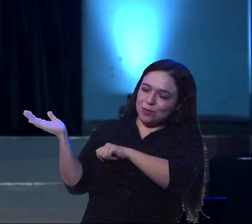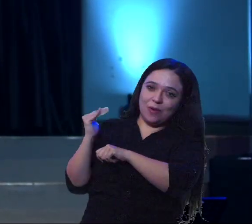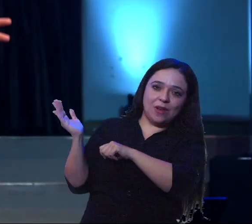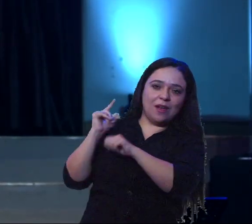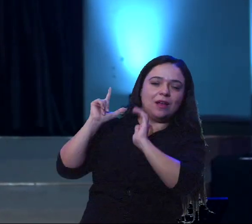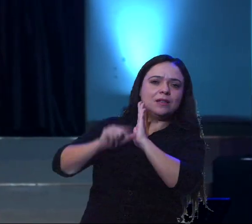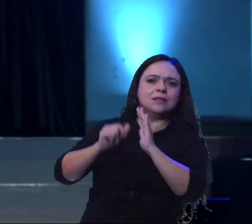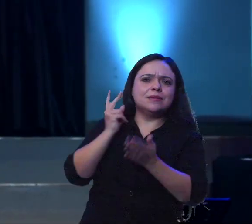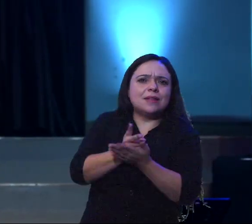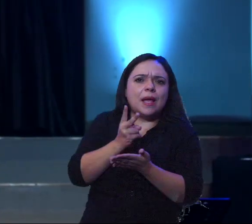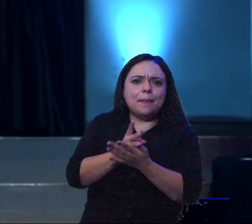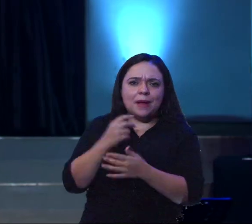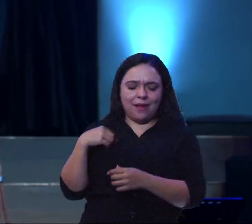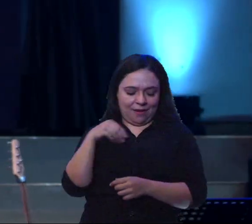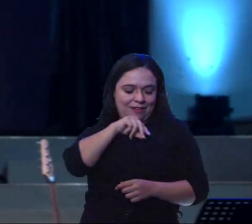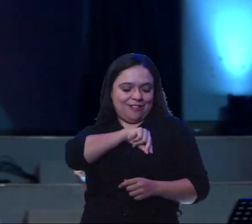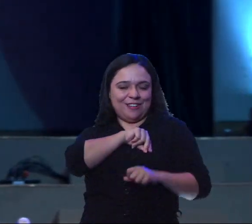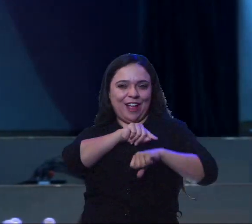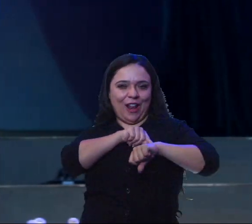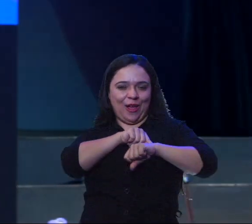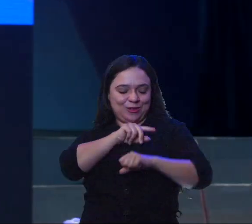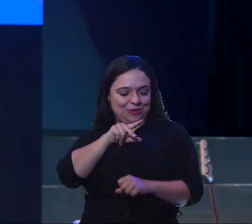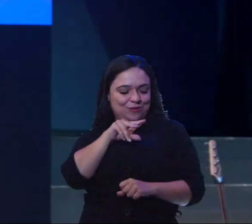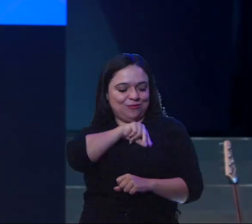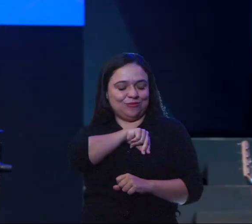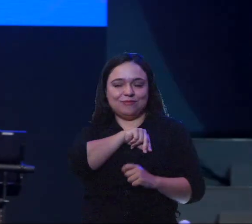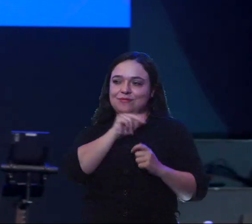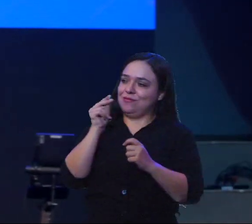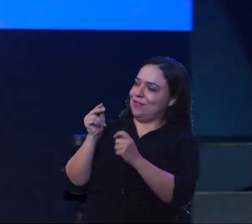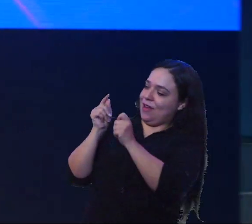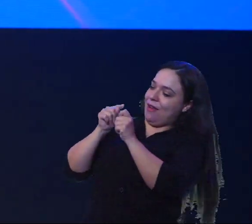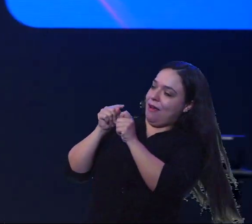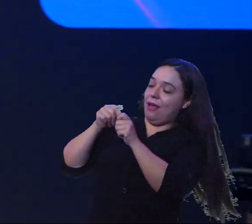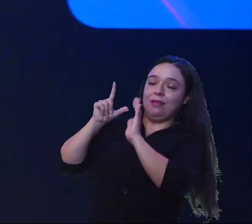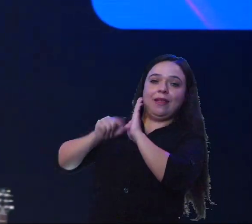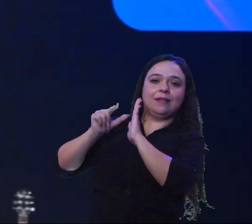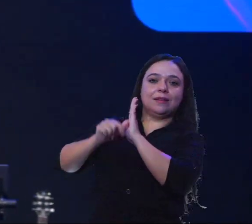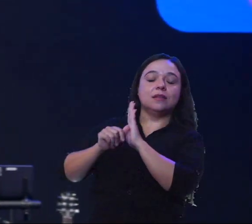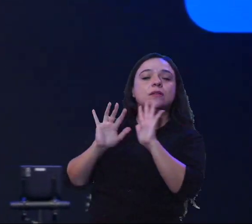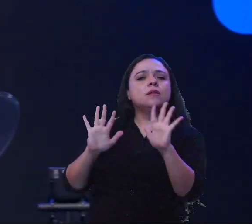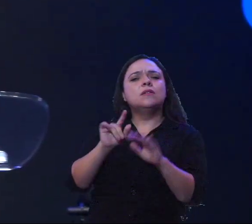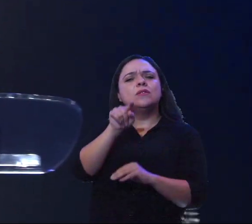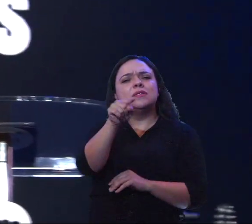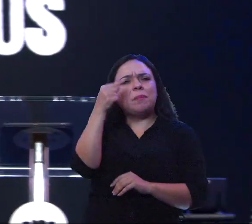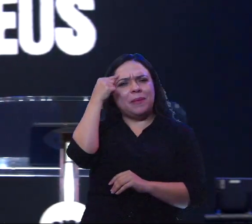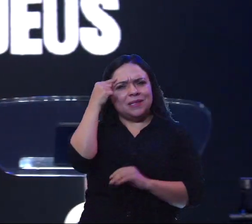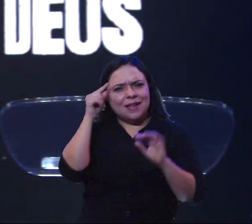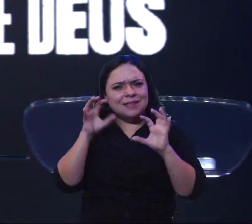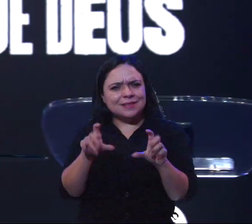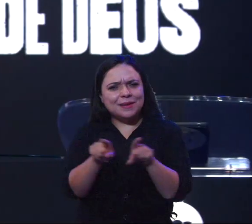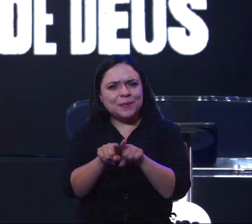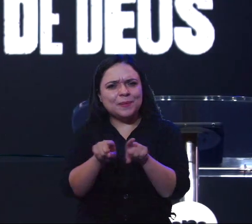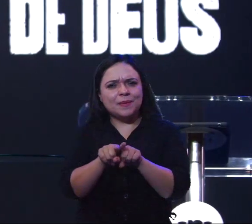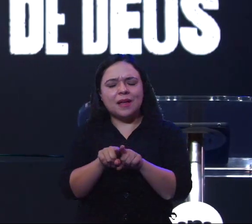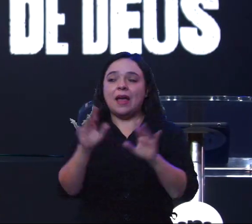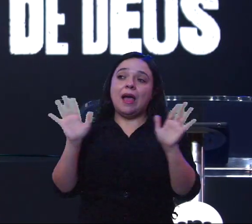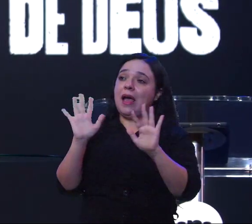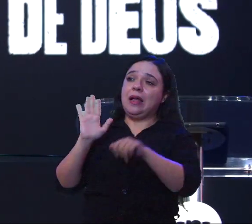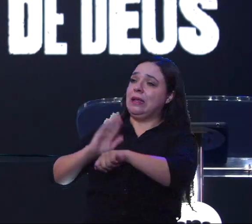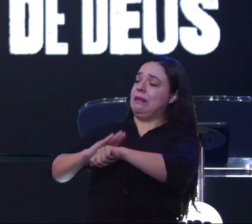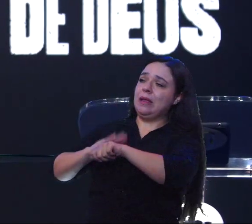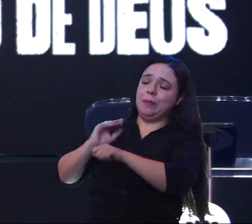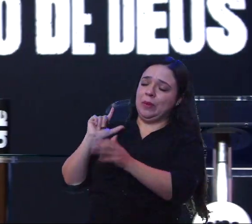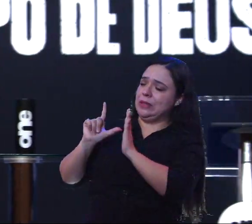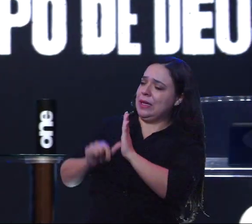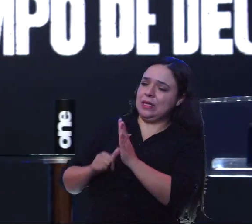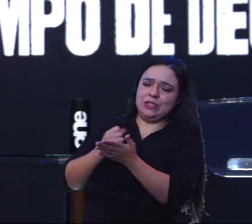ele está sempre atrasado, sempre desesperado, e talvez essa é a tua mesma realidade. E ela vai perguntar para ele, mas por quê? Não, porque não vai dar tempo, porque o tempo já passou, é